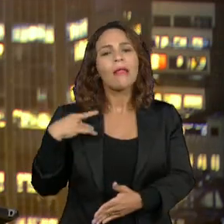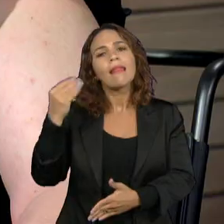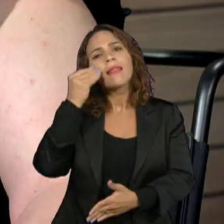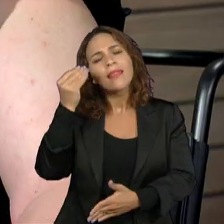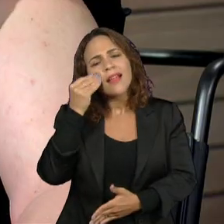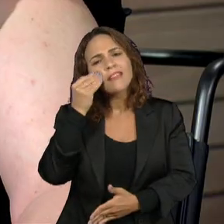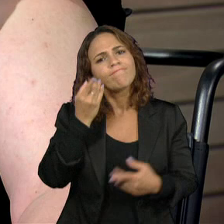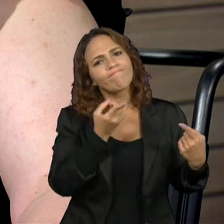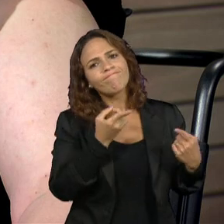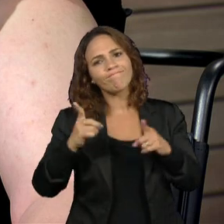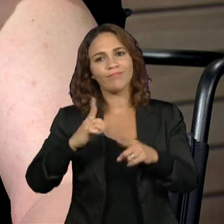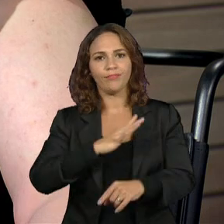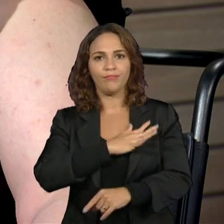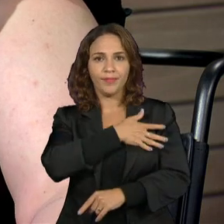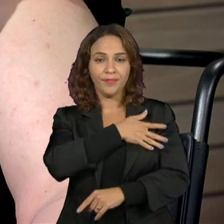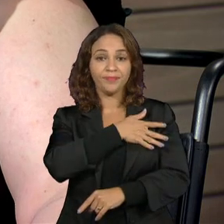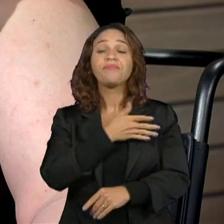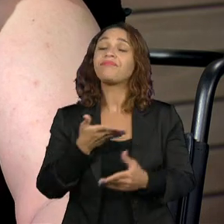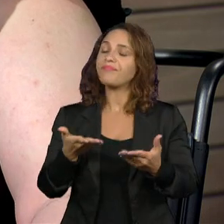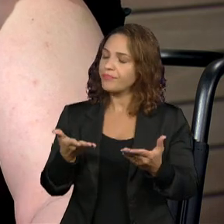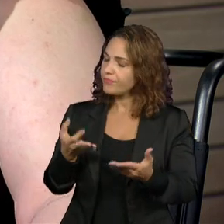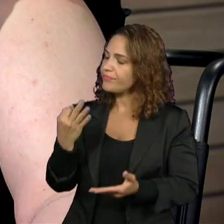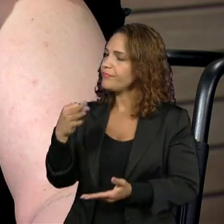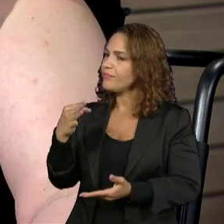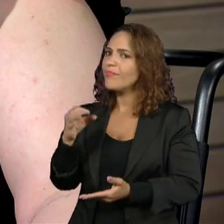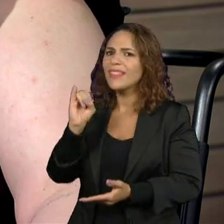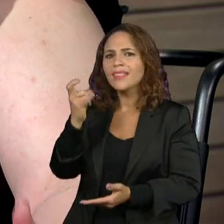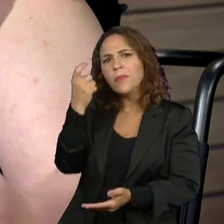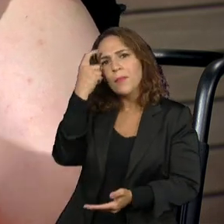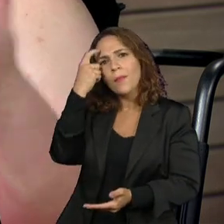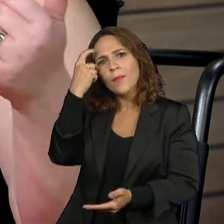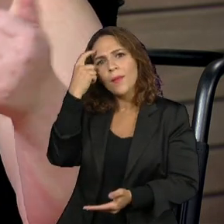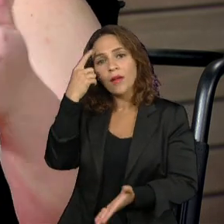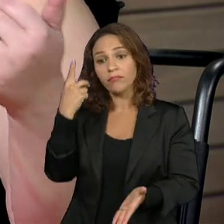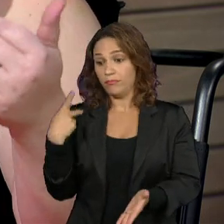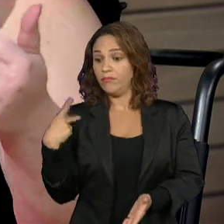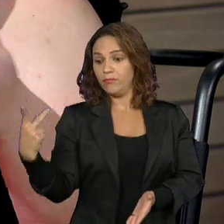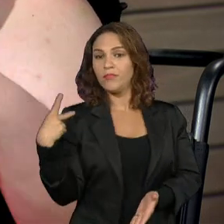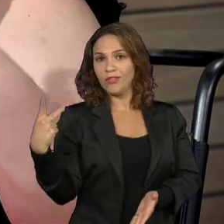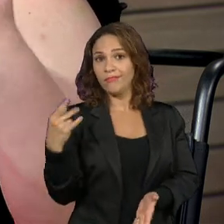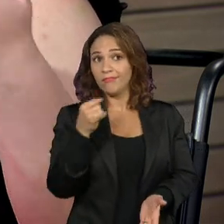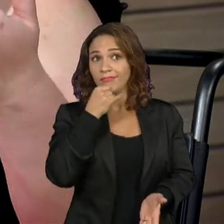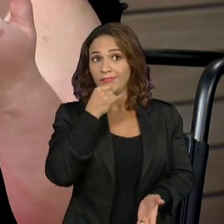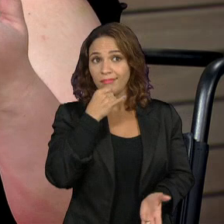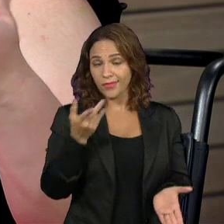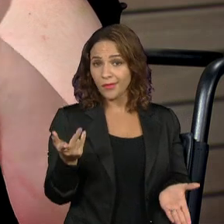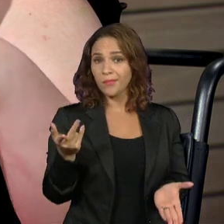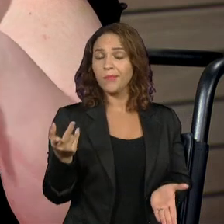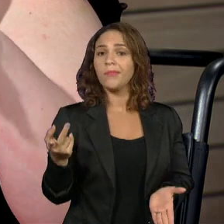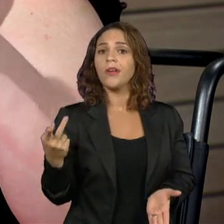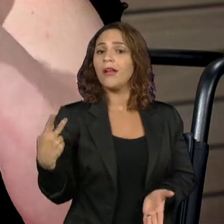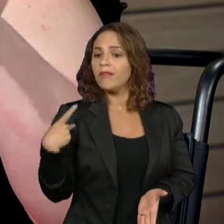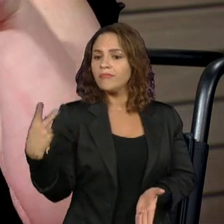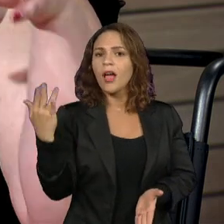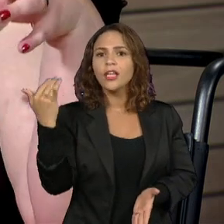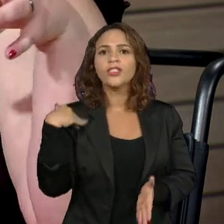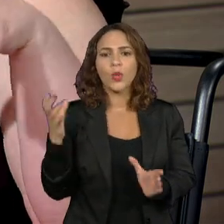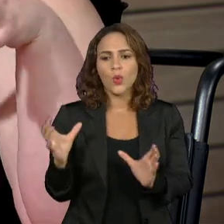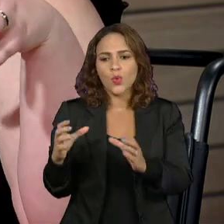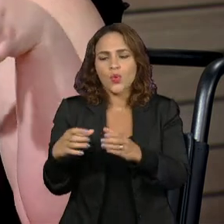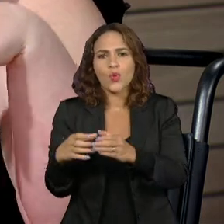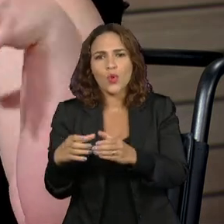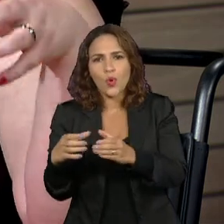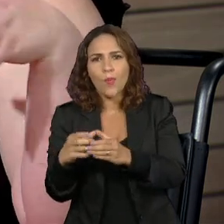saúde, né? Quando a gente para pensar que nós dois, eu e o Eric, a gente, né, tinha por trás,